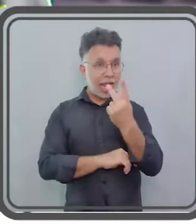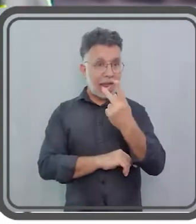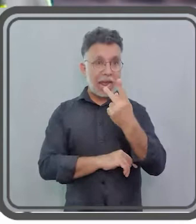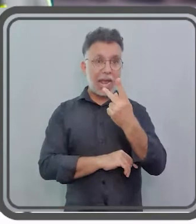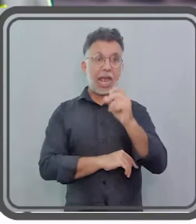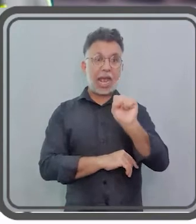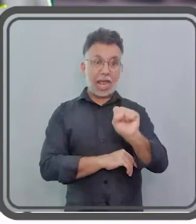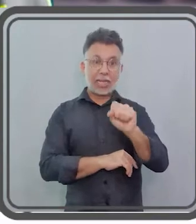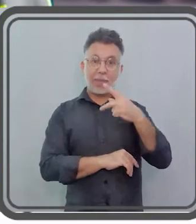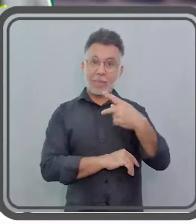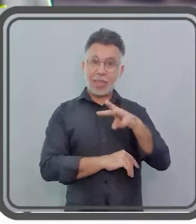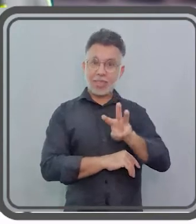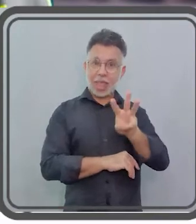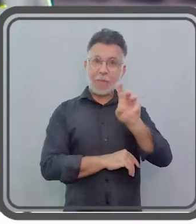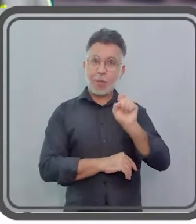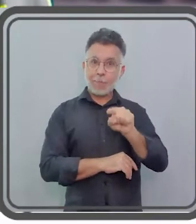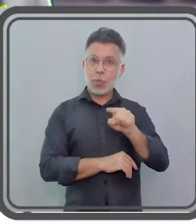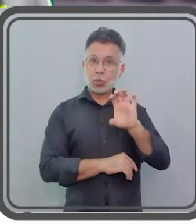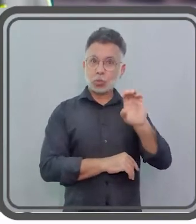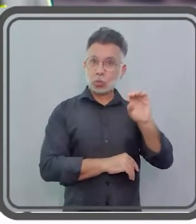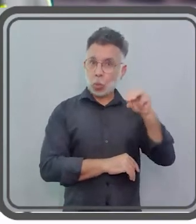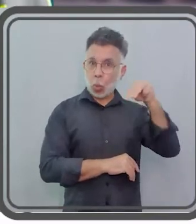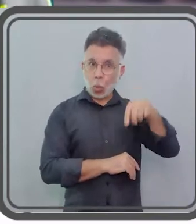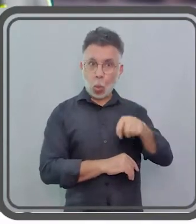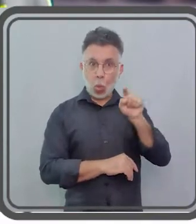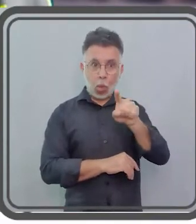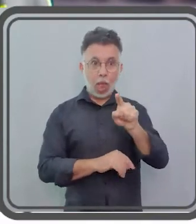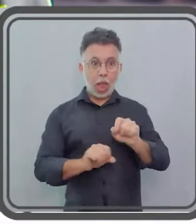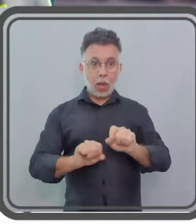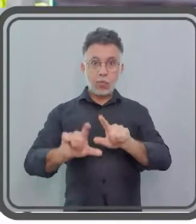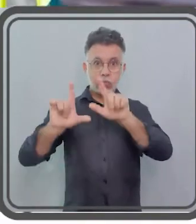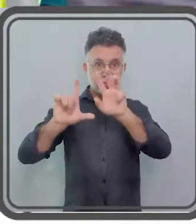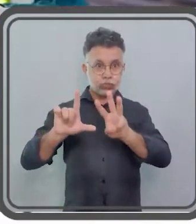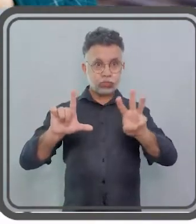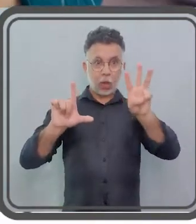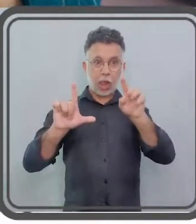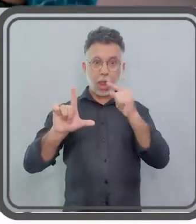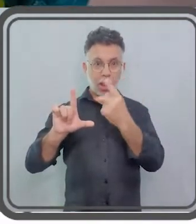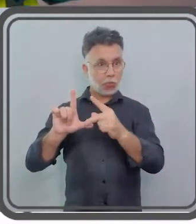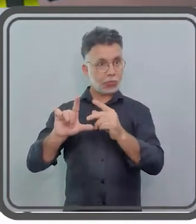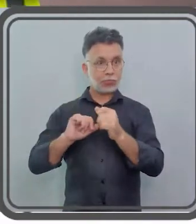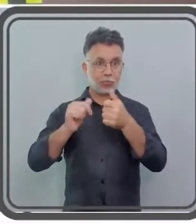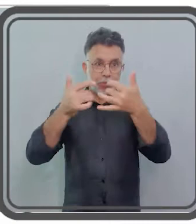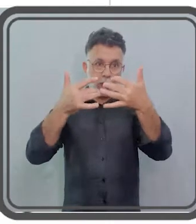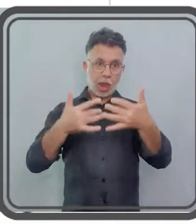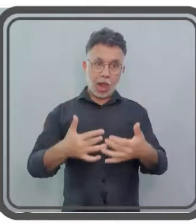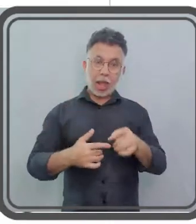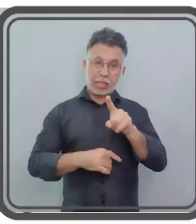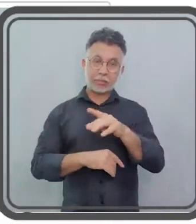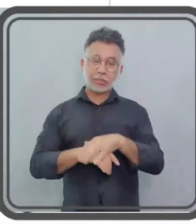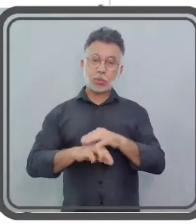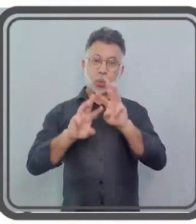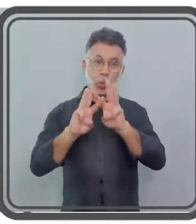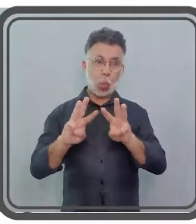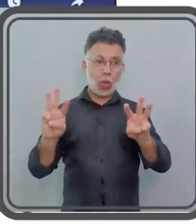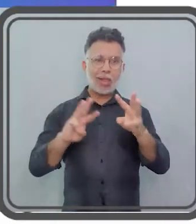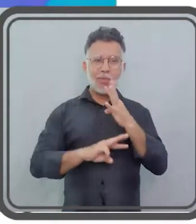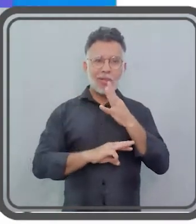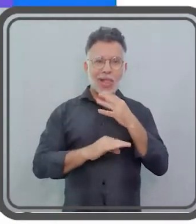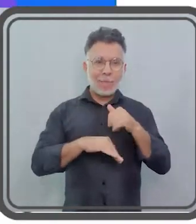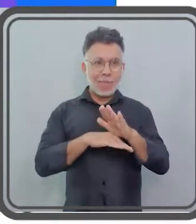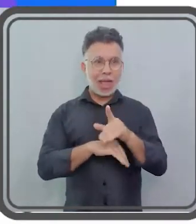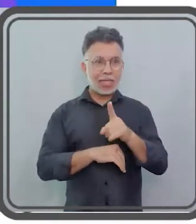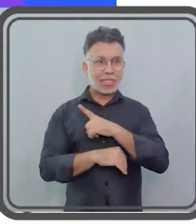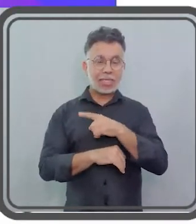hspw.com, tá? E aí vocês vão entrar aqui no Healthy and Safe Place to Work. aqui no site, né, você conhece um pouquinho mais, tem um